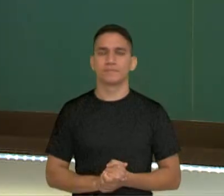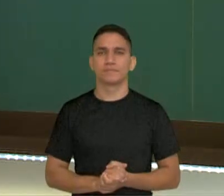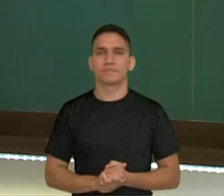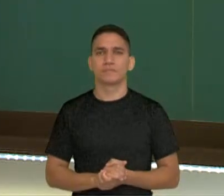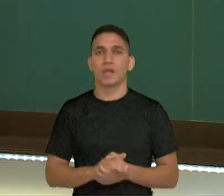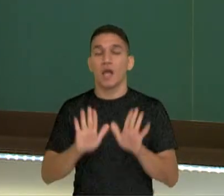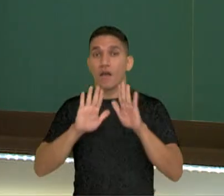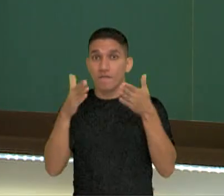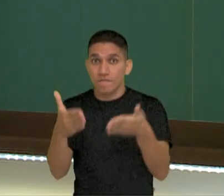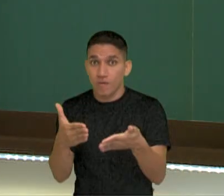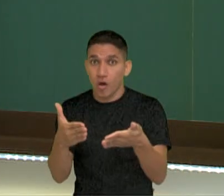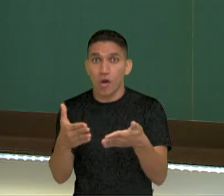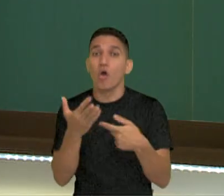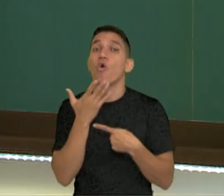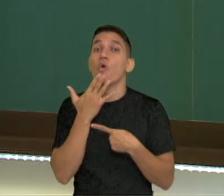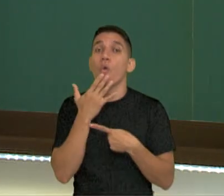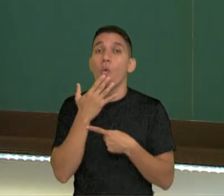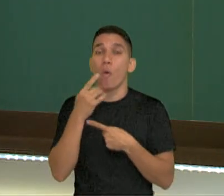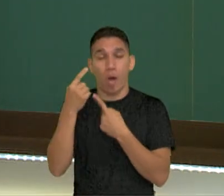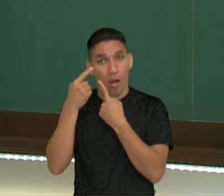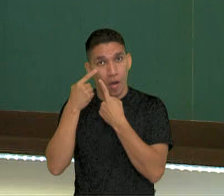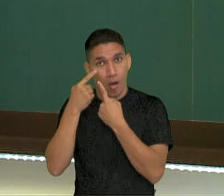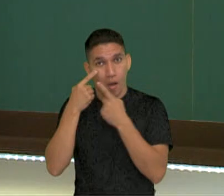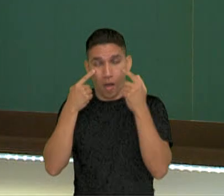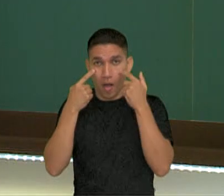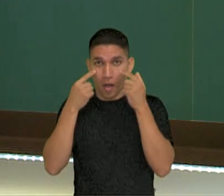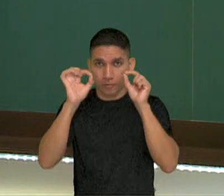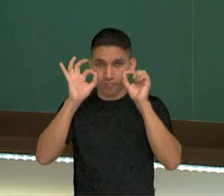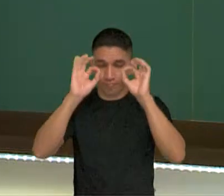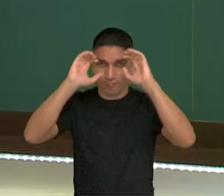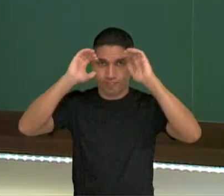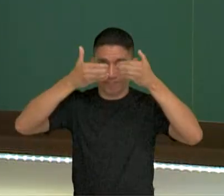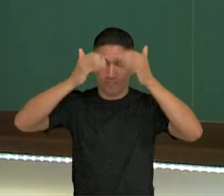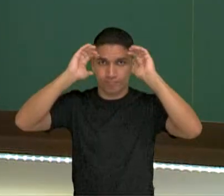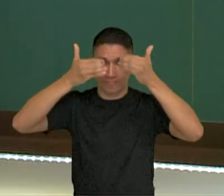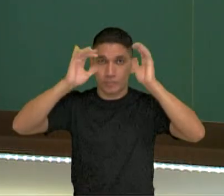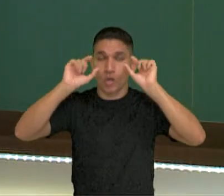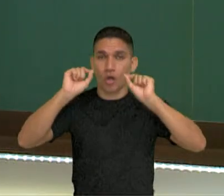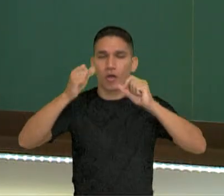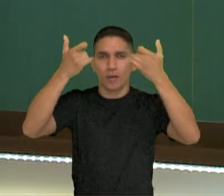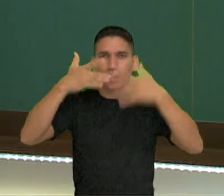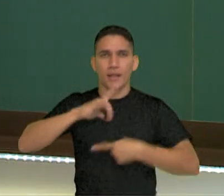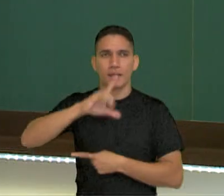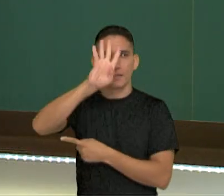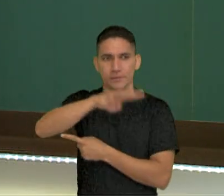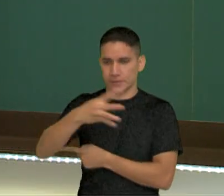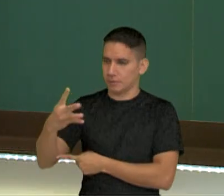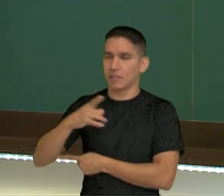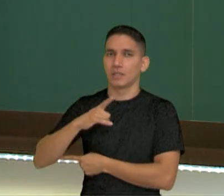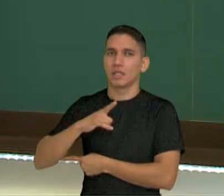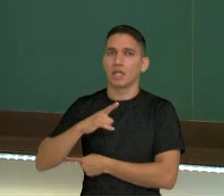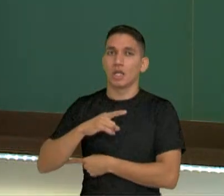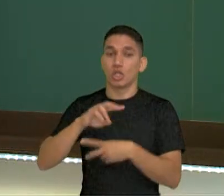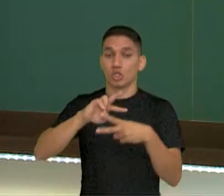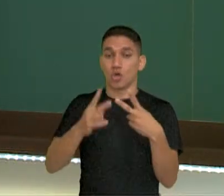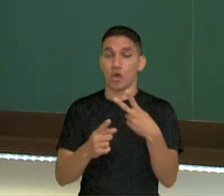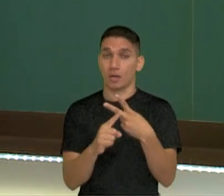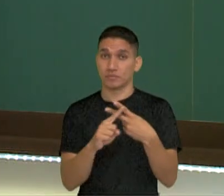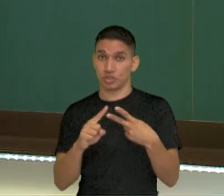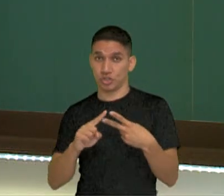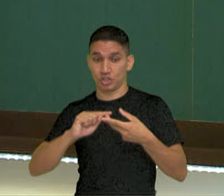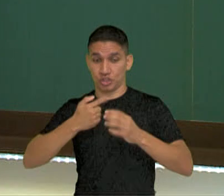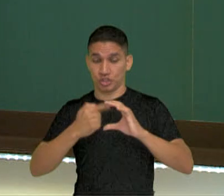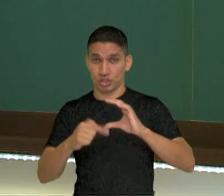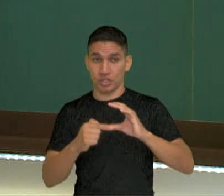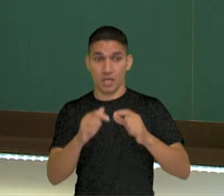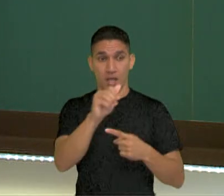Falando de cor de olho, gente, olha só que interessante. Tem aqui para vocês uma tabelinha, considerando 2 pares de genes, o A e o B,